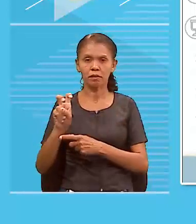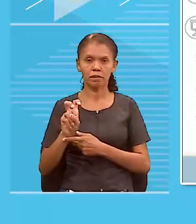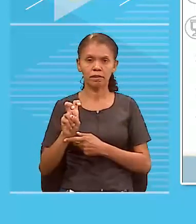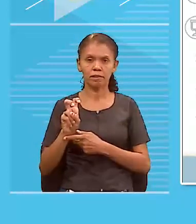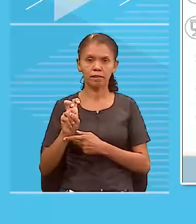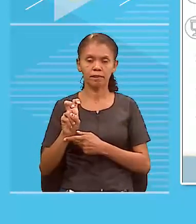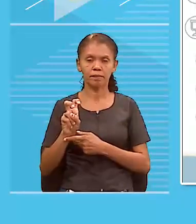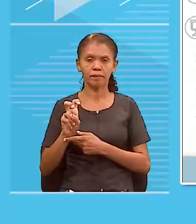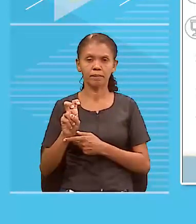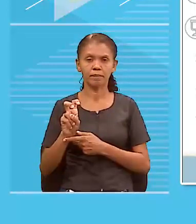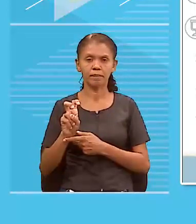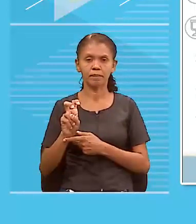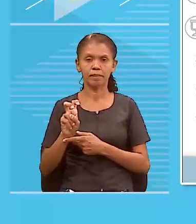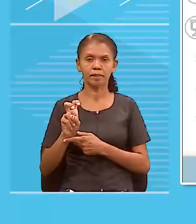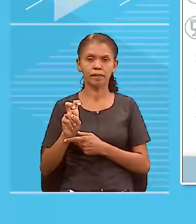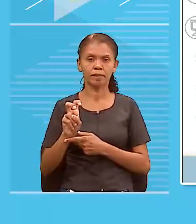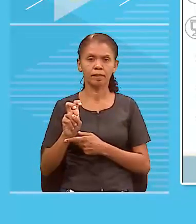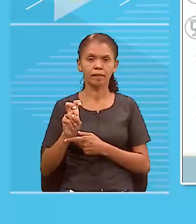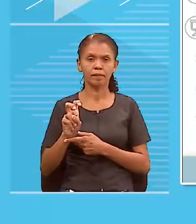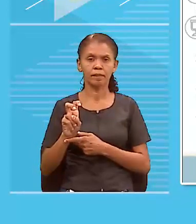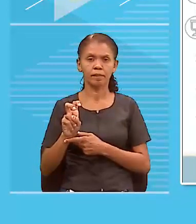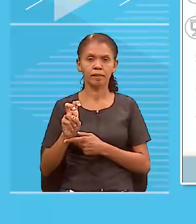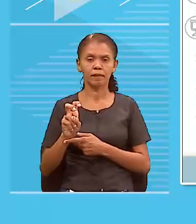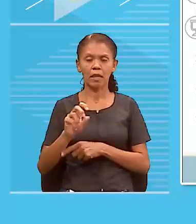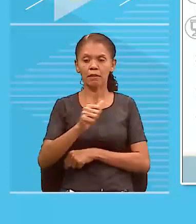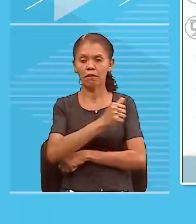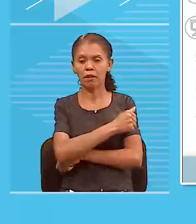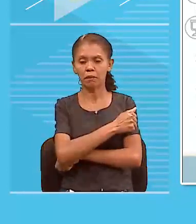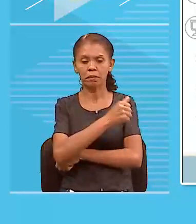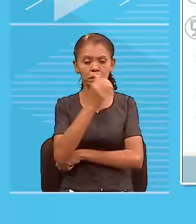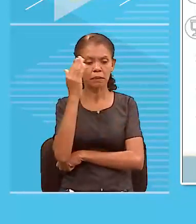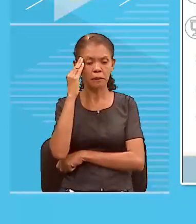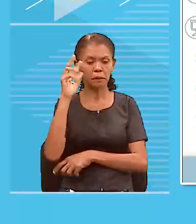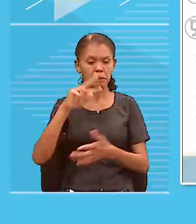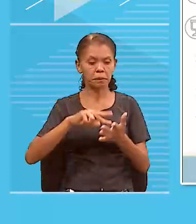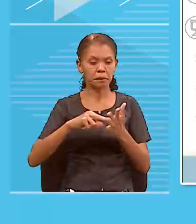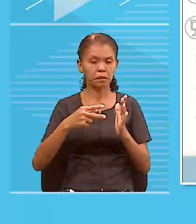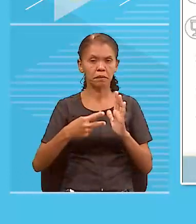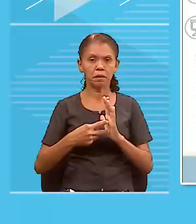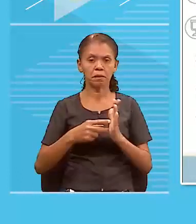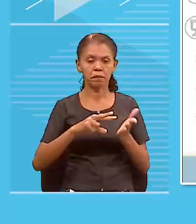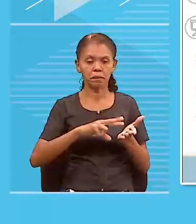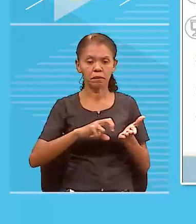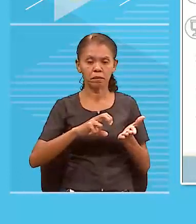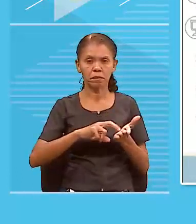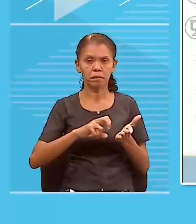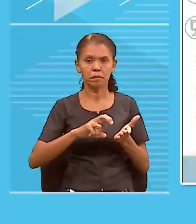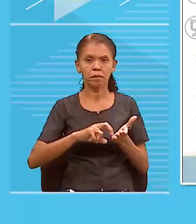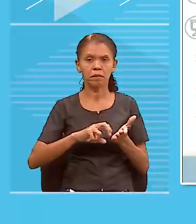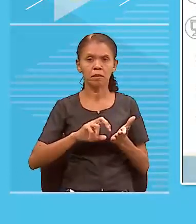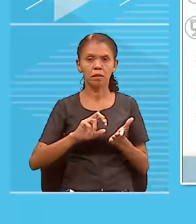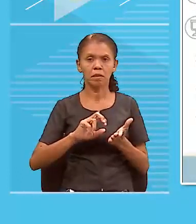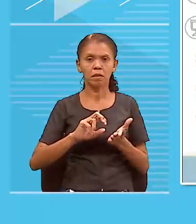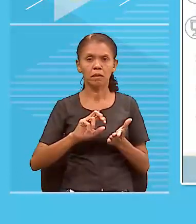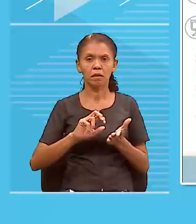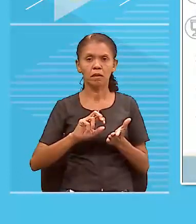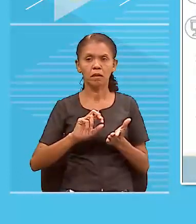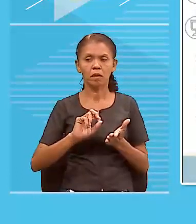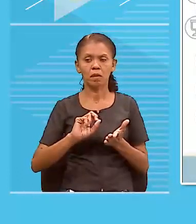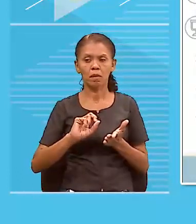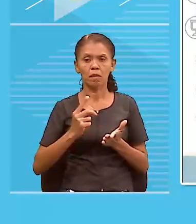vai pedir para que você saiba o significado de um vocábulo ou de uma expressão